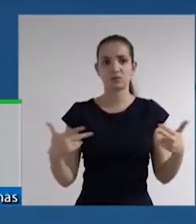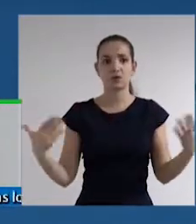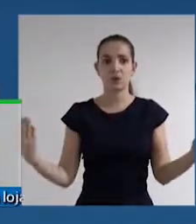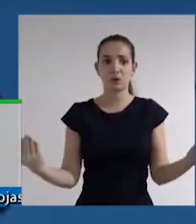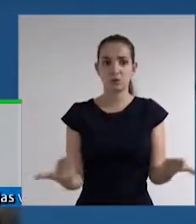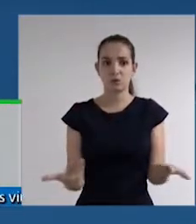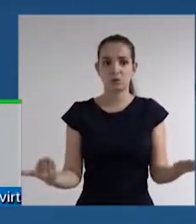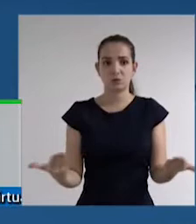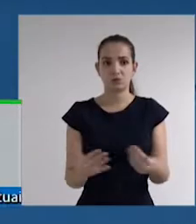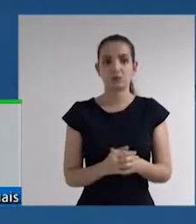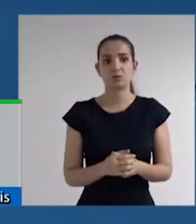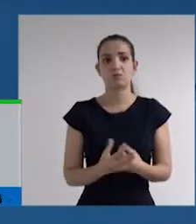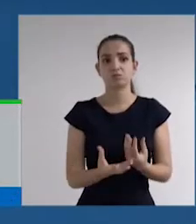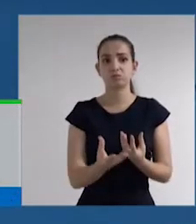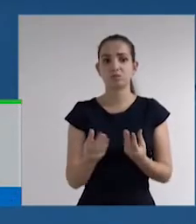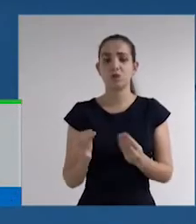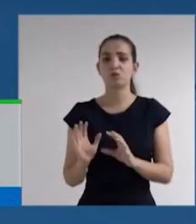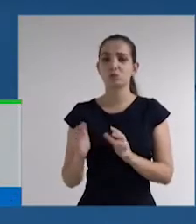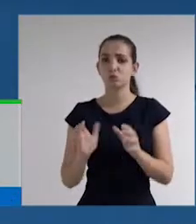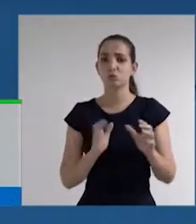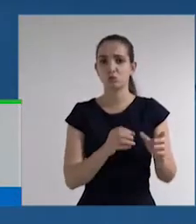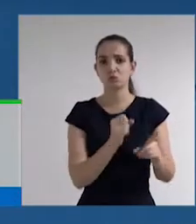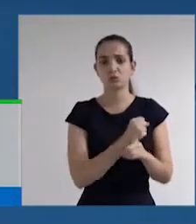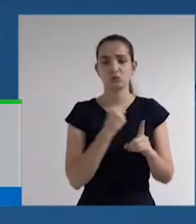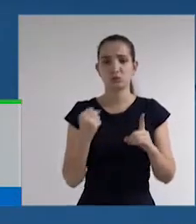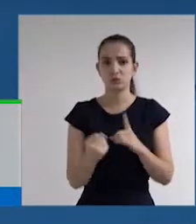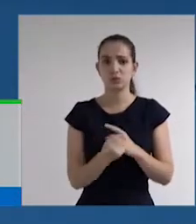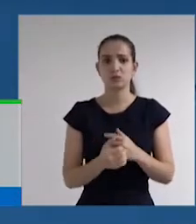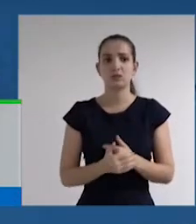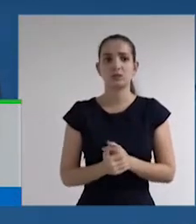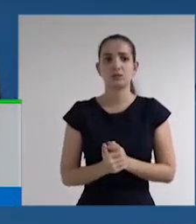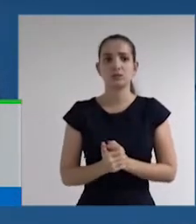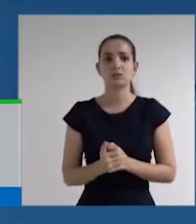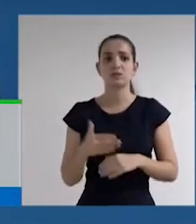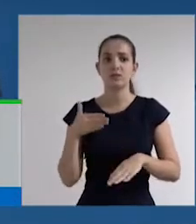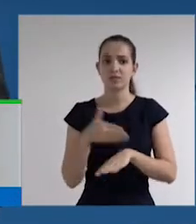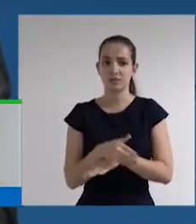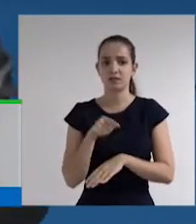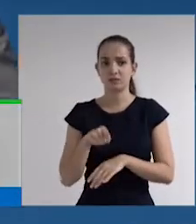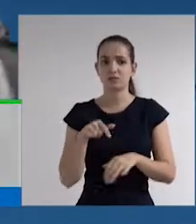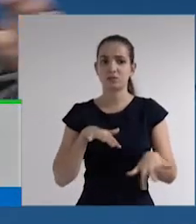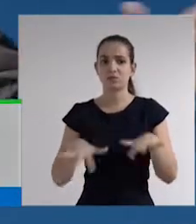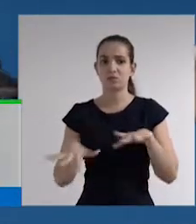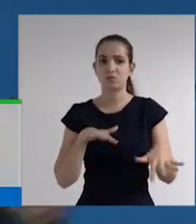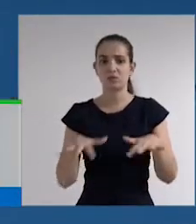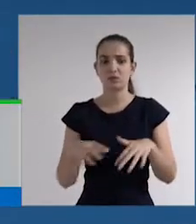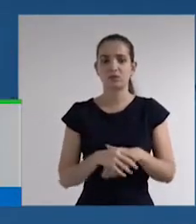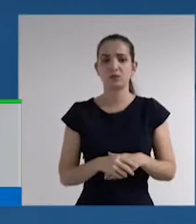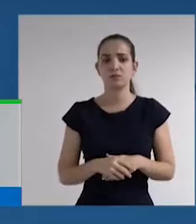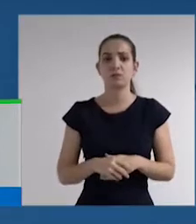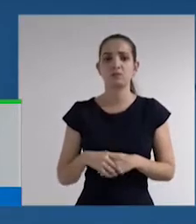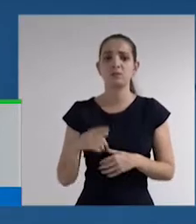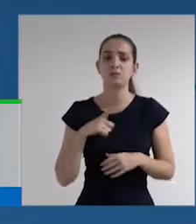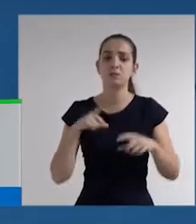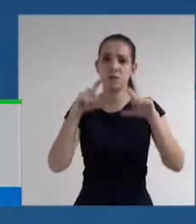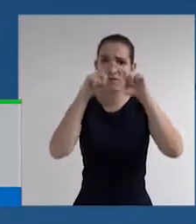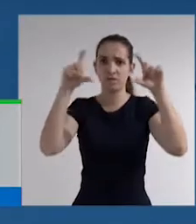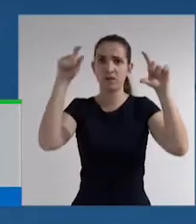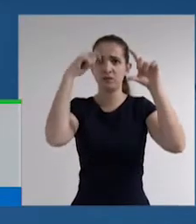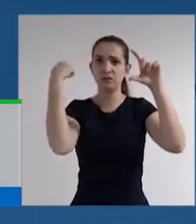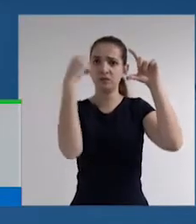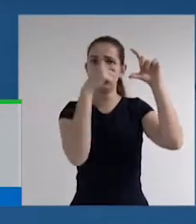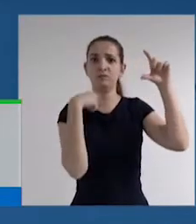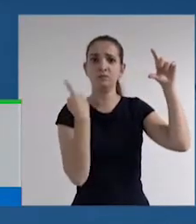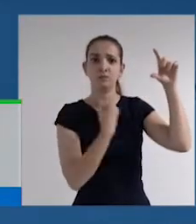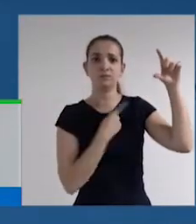agora vários segmentos da sociedade entraram dentro desse movimento, até tem uma faixa escrito "Todos nós